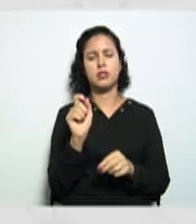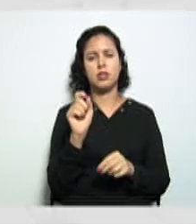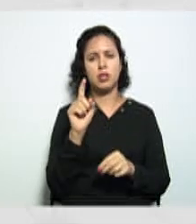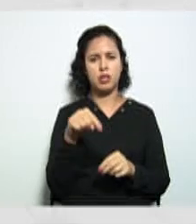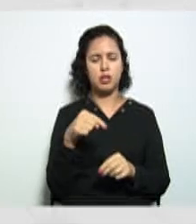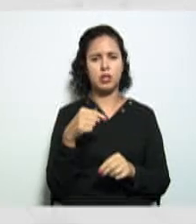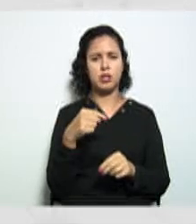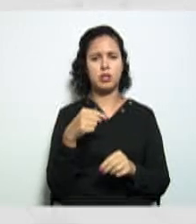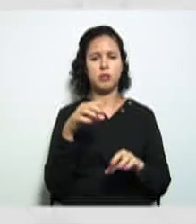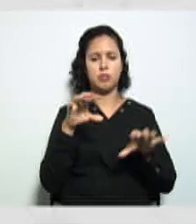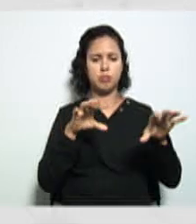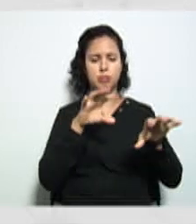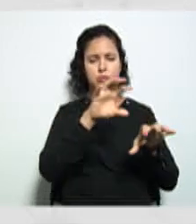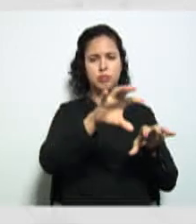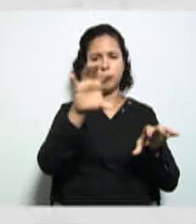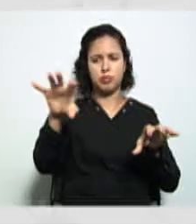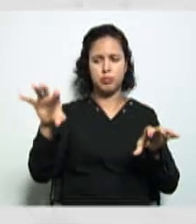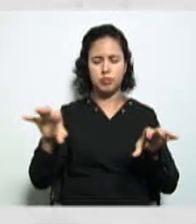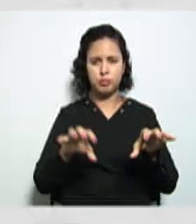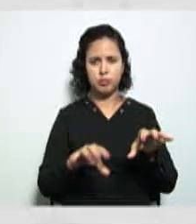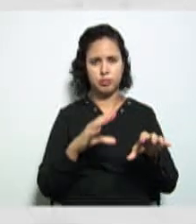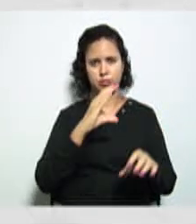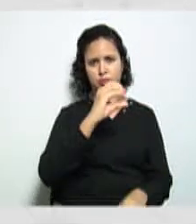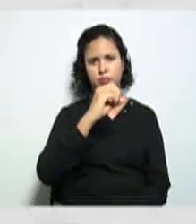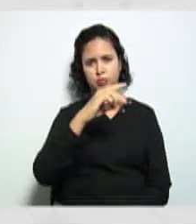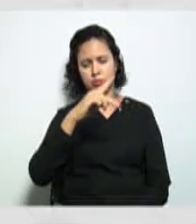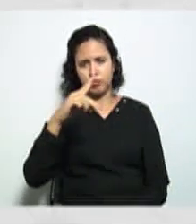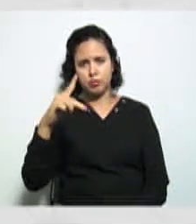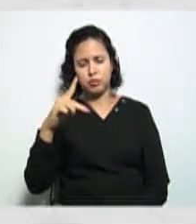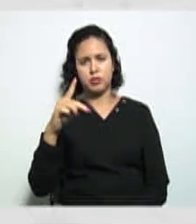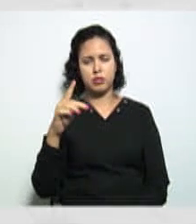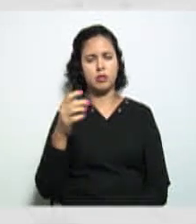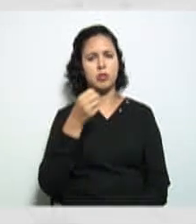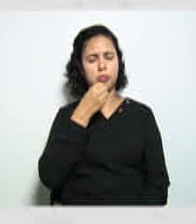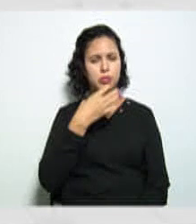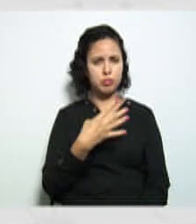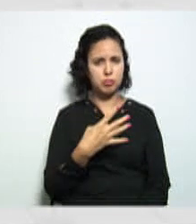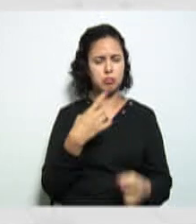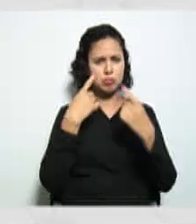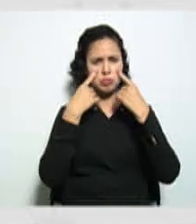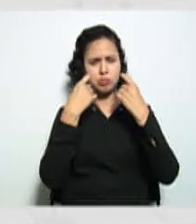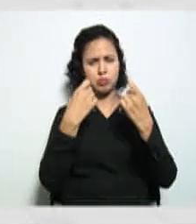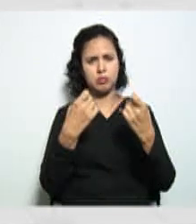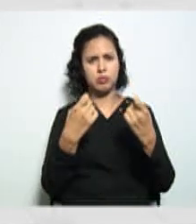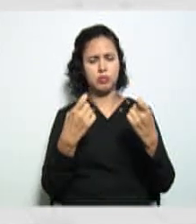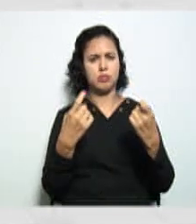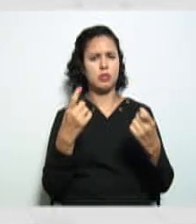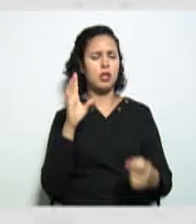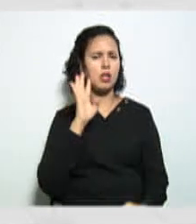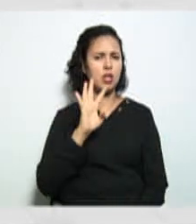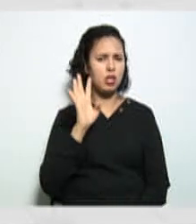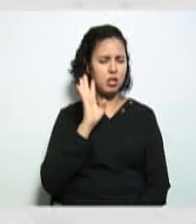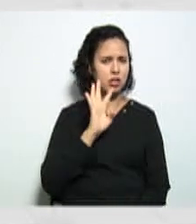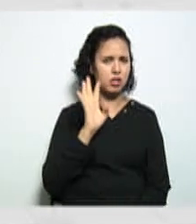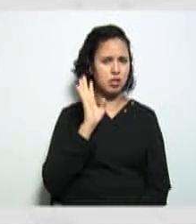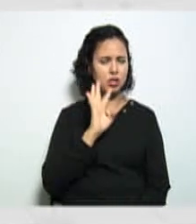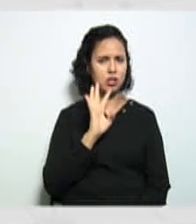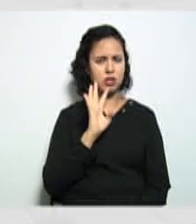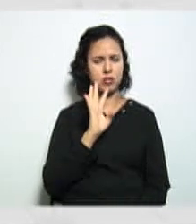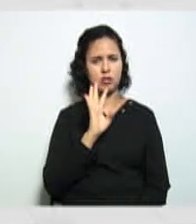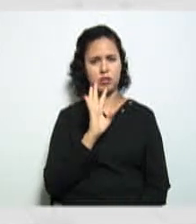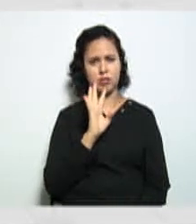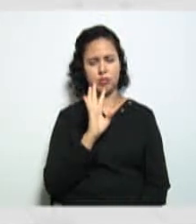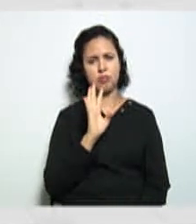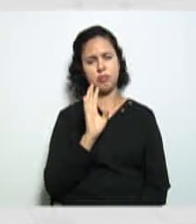a quais ramos do cooperativismo é legal, interessante, bacana, para se investir no período